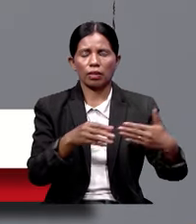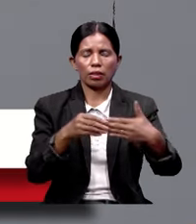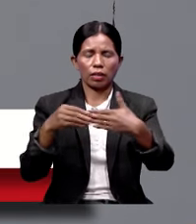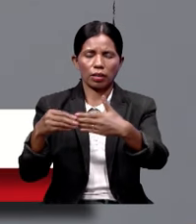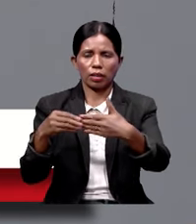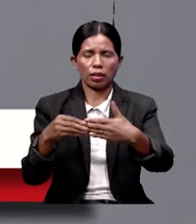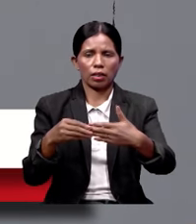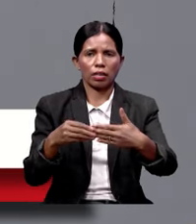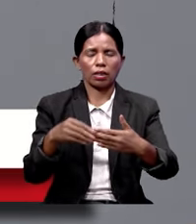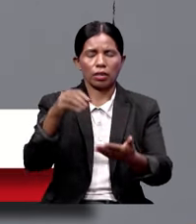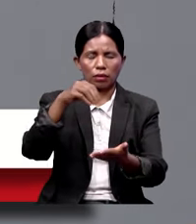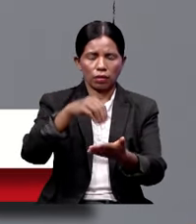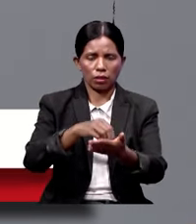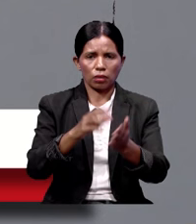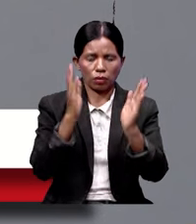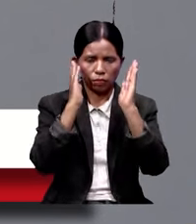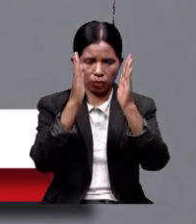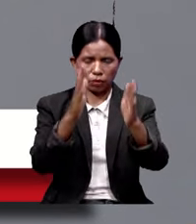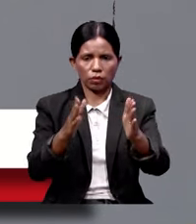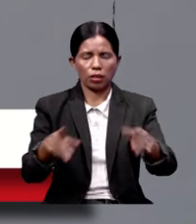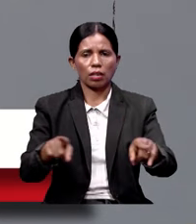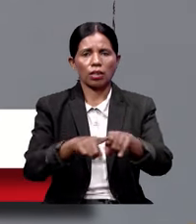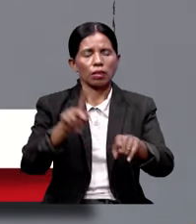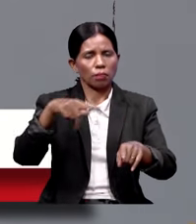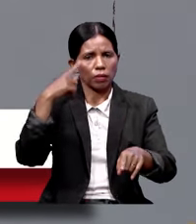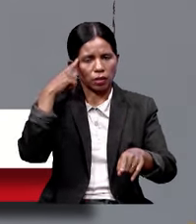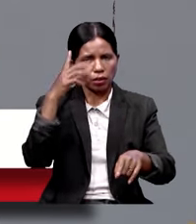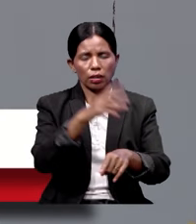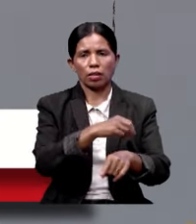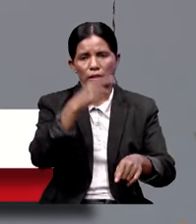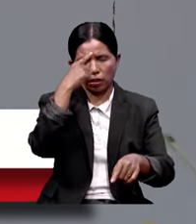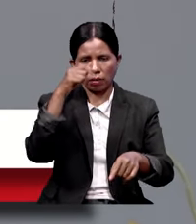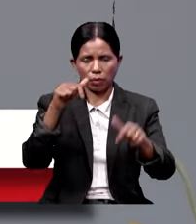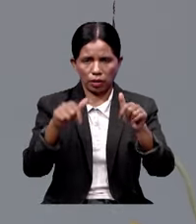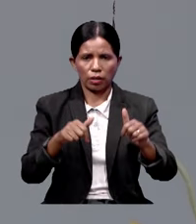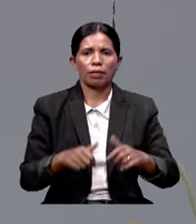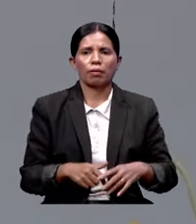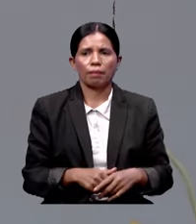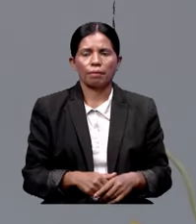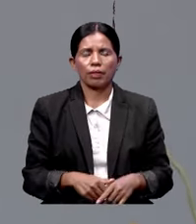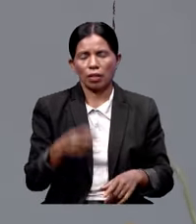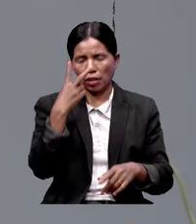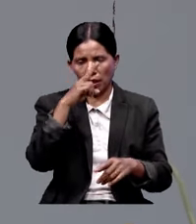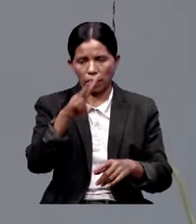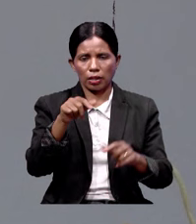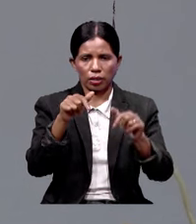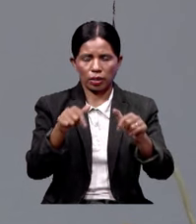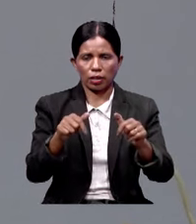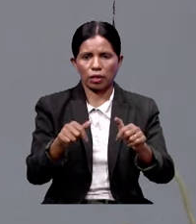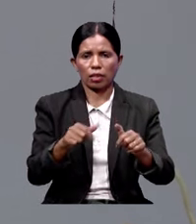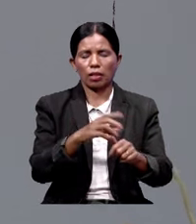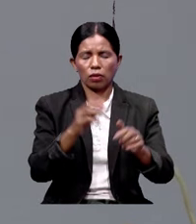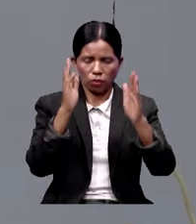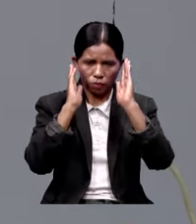hatur, descentralização, mudar prioridade política. Tamba idane maka, hare idane mudar